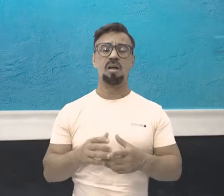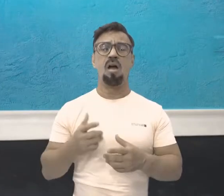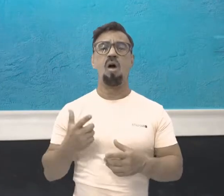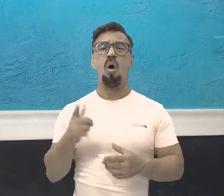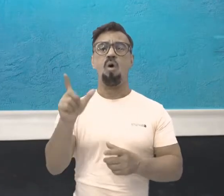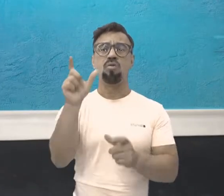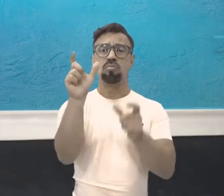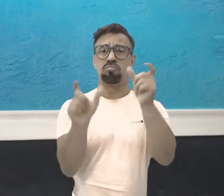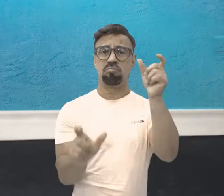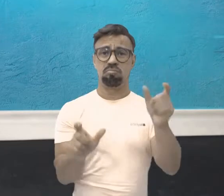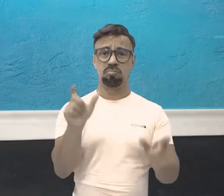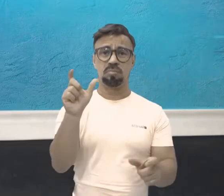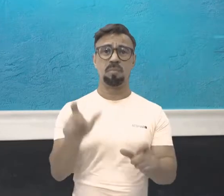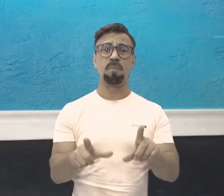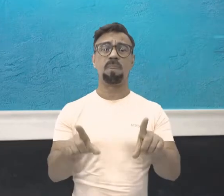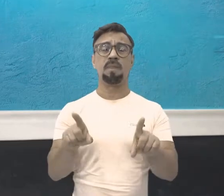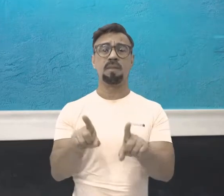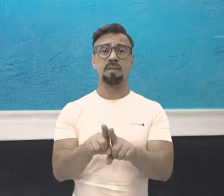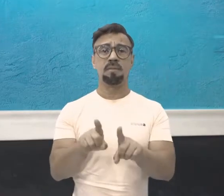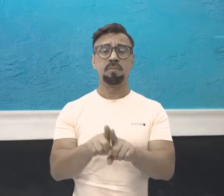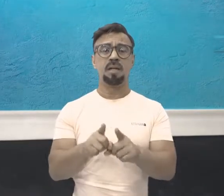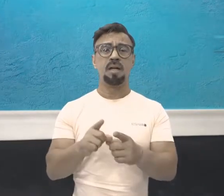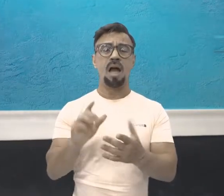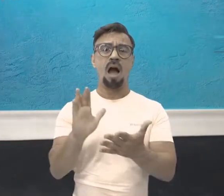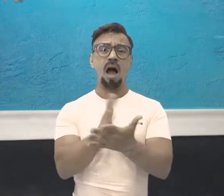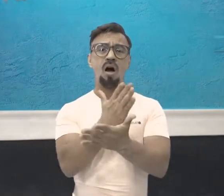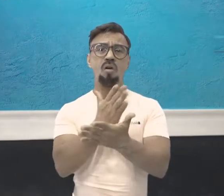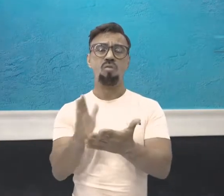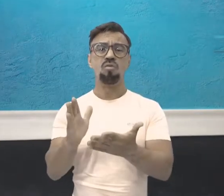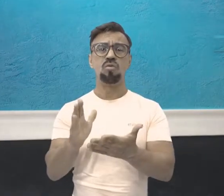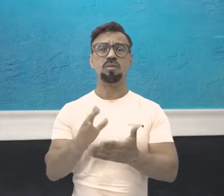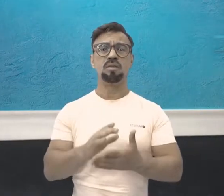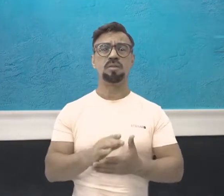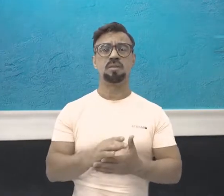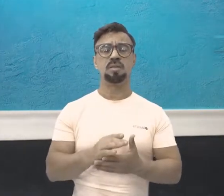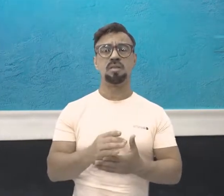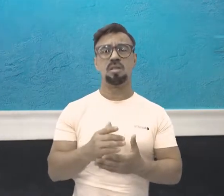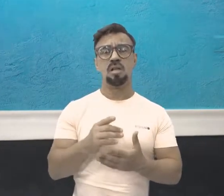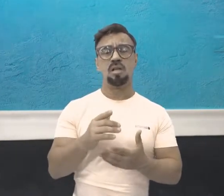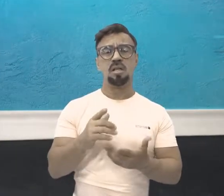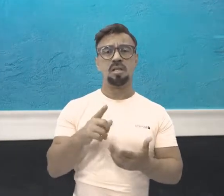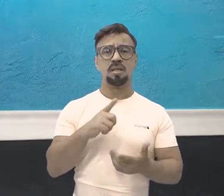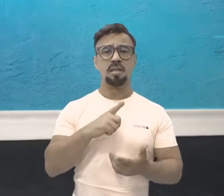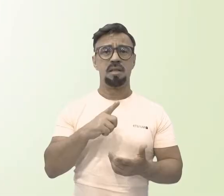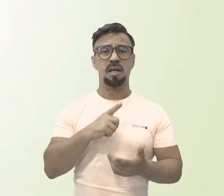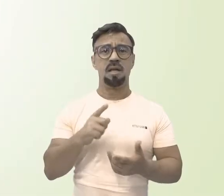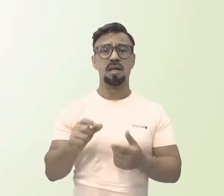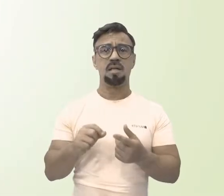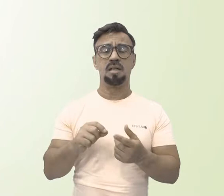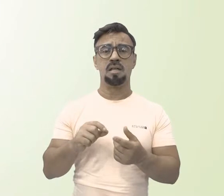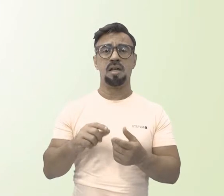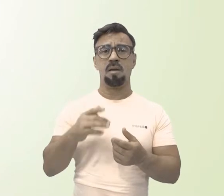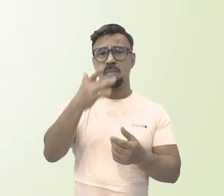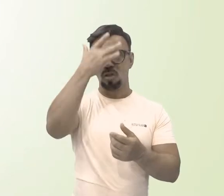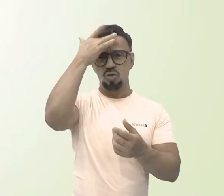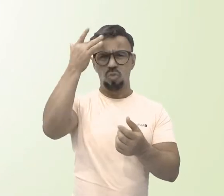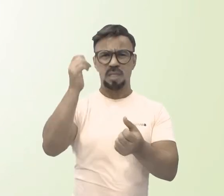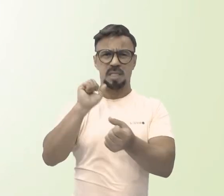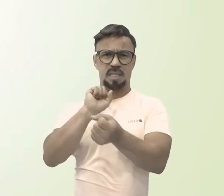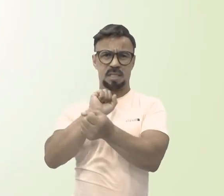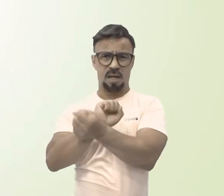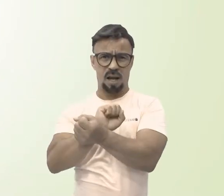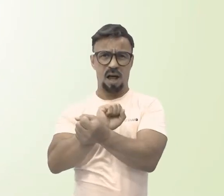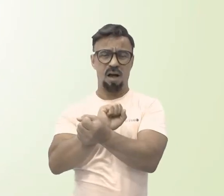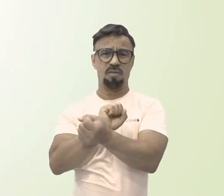Outros personagens também, alguns facultativos, outros não. São os escravos que